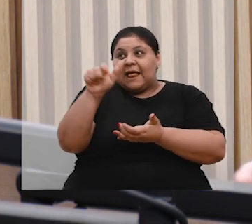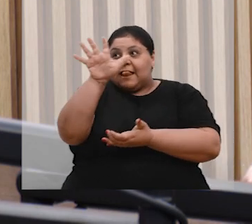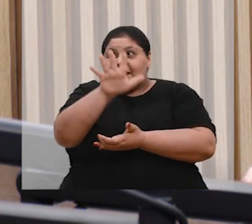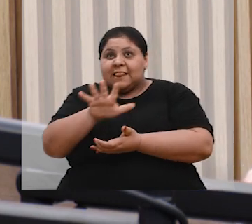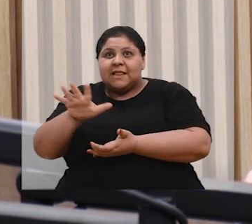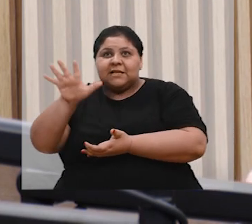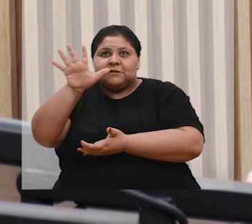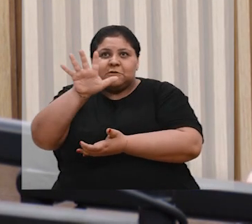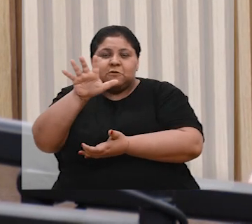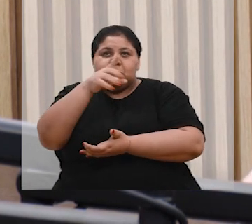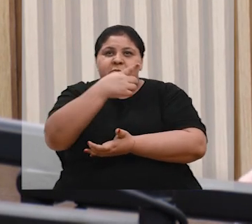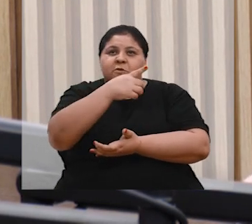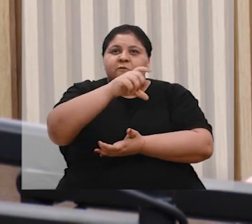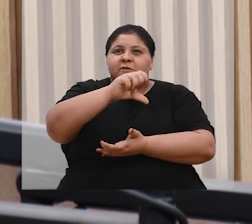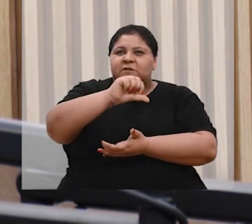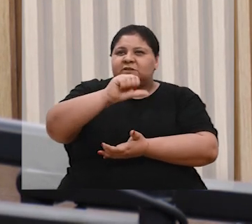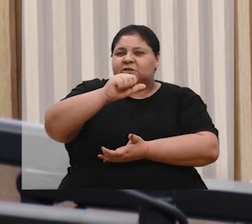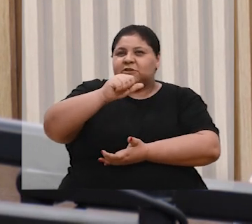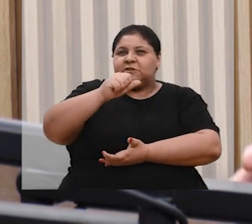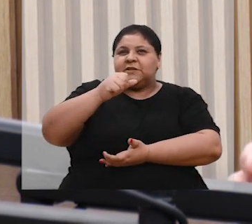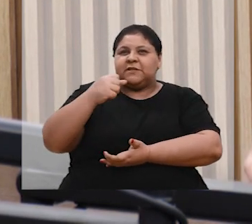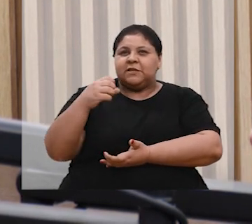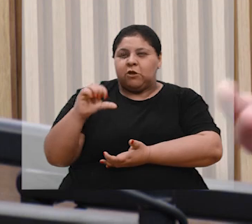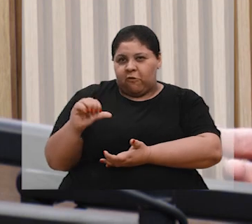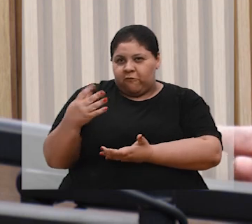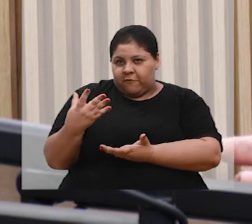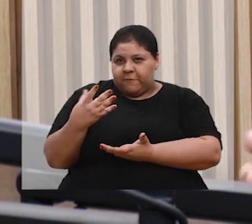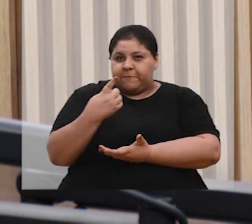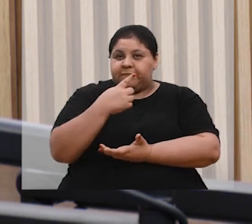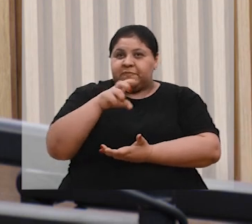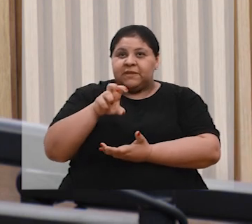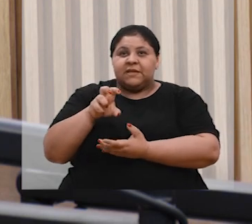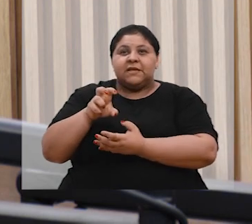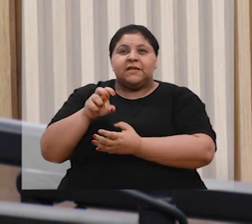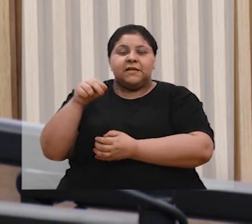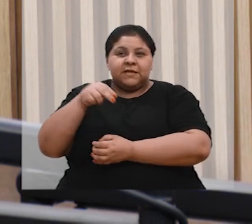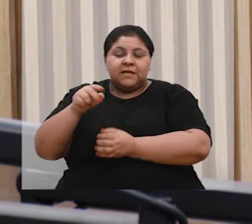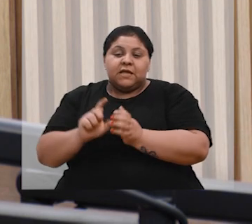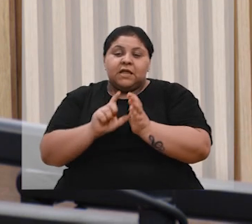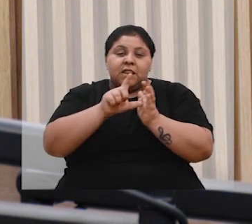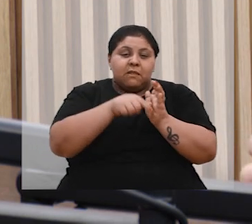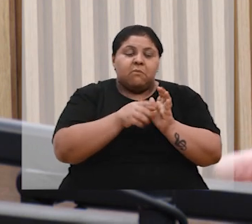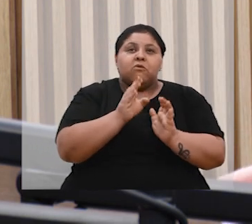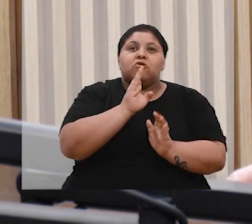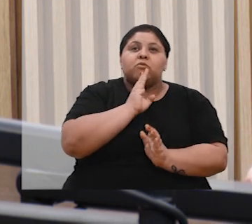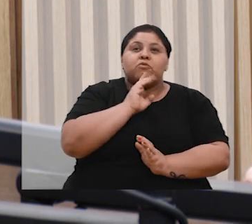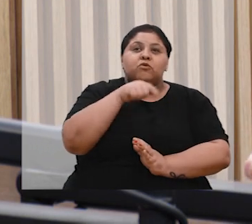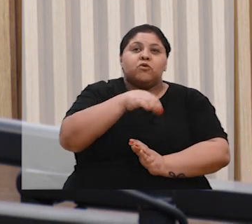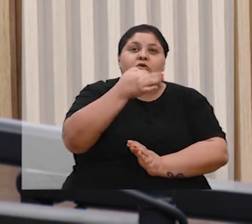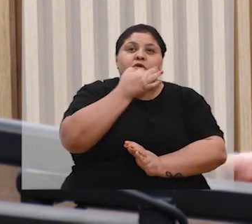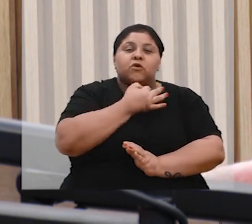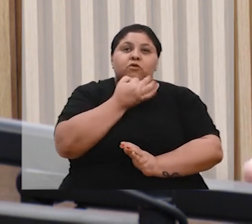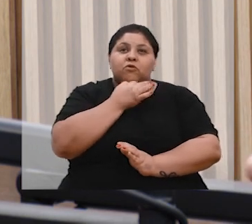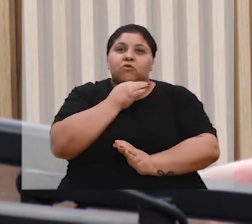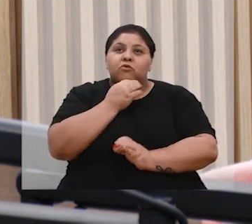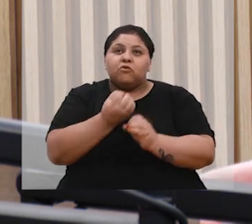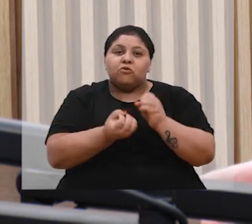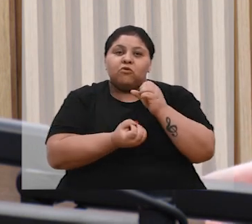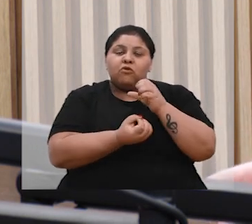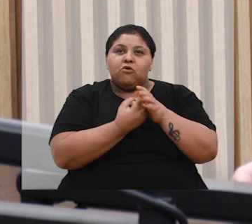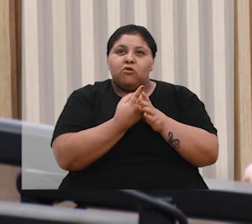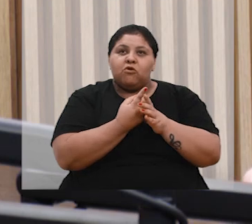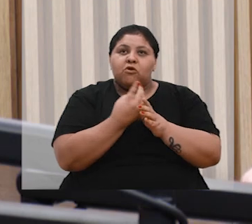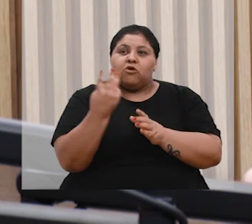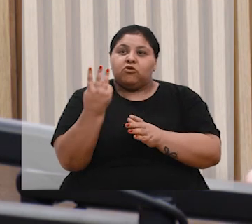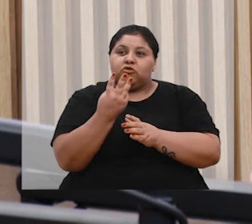comemora até hoje, né, o 15 de novembro. E em seguida, essa data, a gente vai conhecer em Caxias a instalação de um dos três poderes